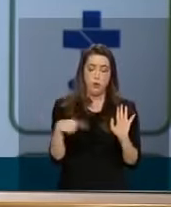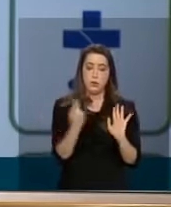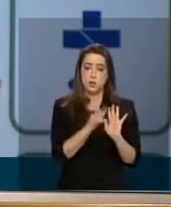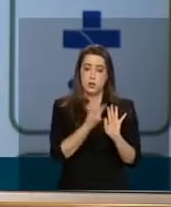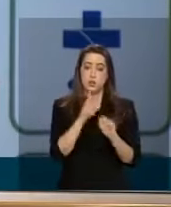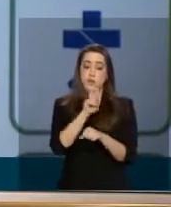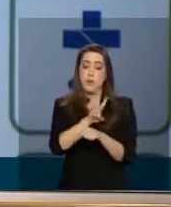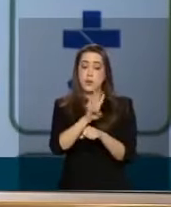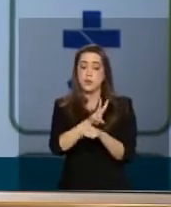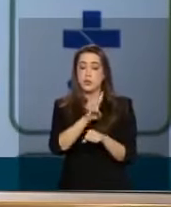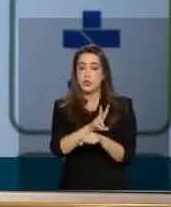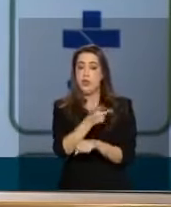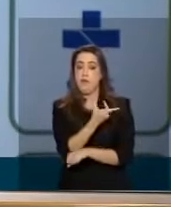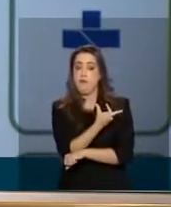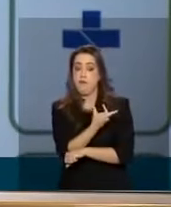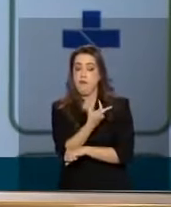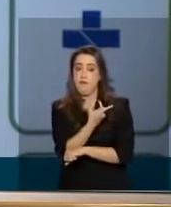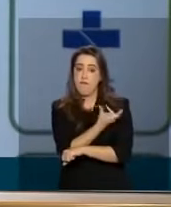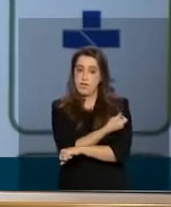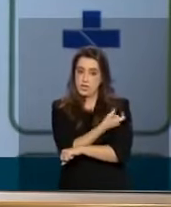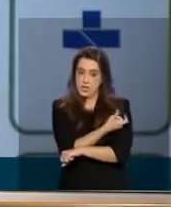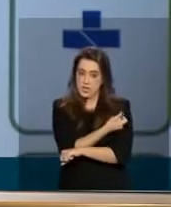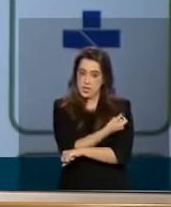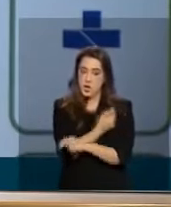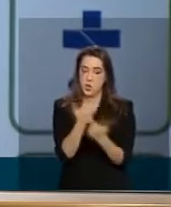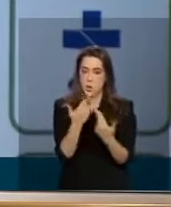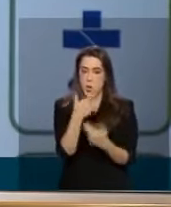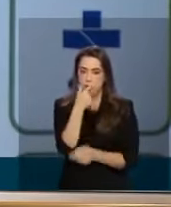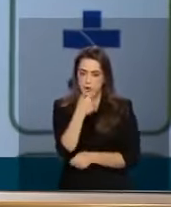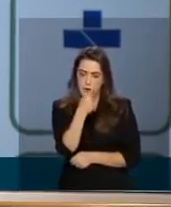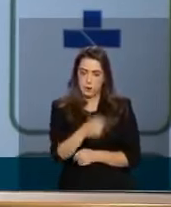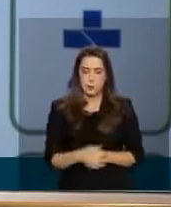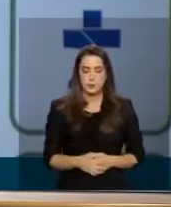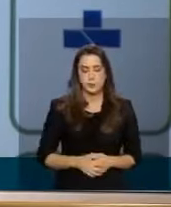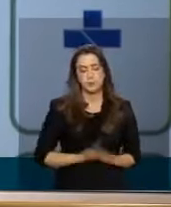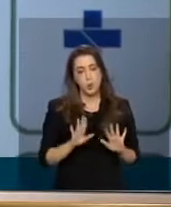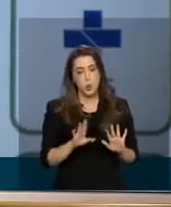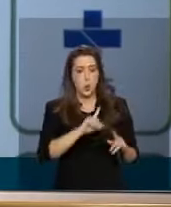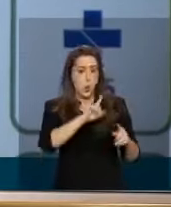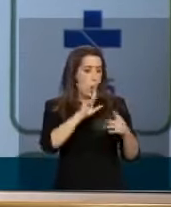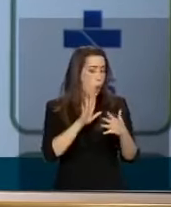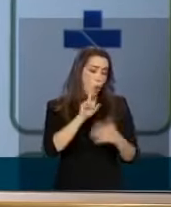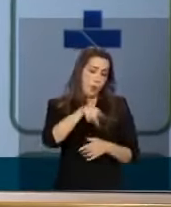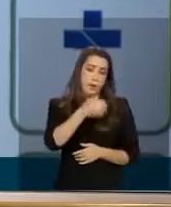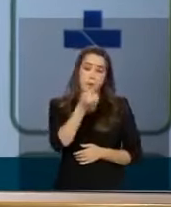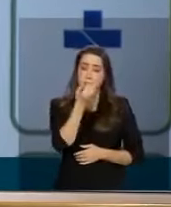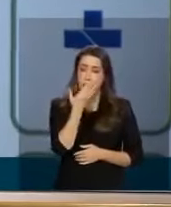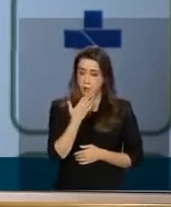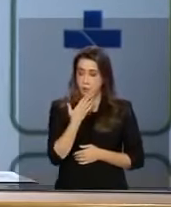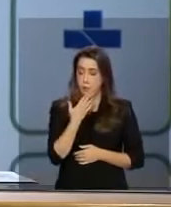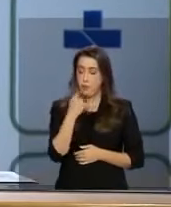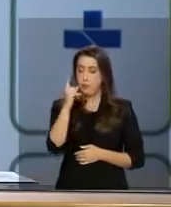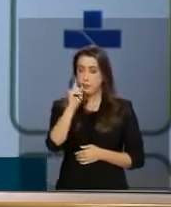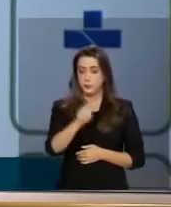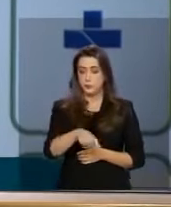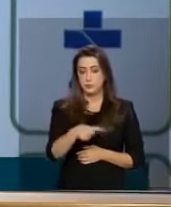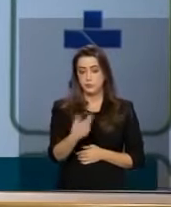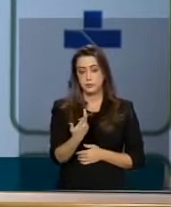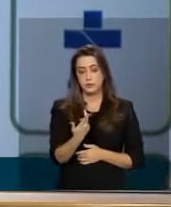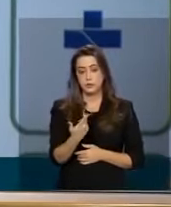uma cobertura vacinal para a influenza. Uma das grandes vantagens que está na questão